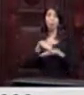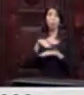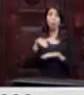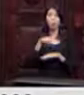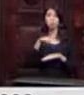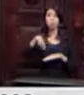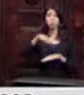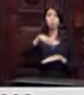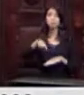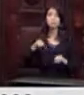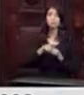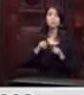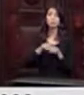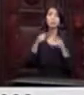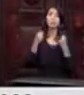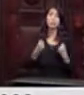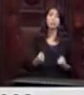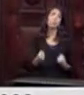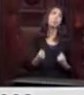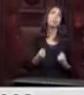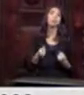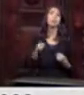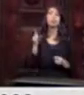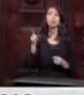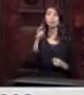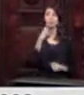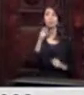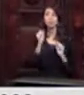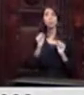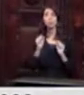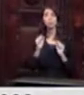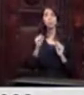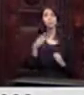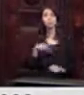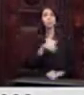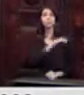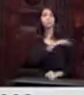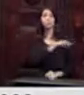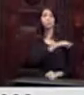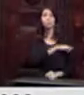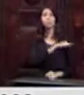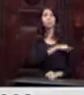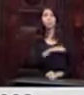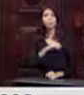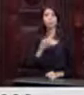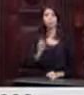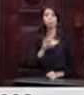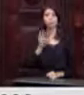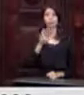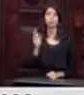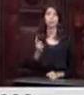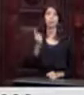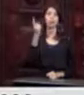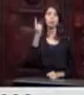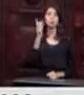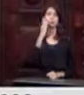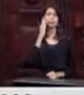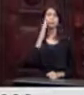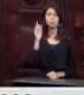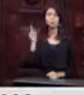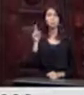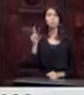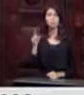mercadorias pesadas e ficando lá no pé da serra, no estado do Rio de Janeiro, nos pontos mais altos do estado. É óbvio que lá precisa